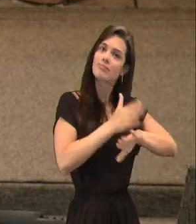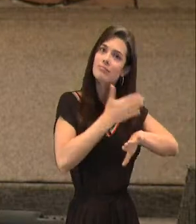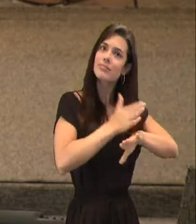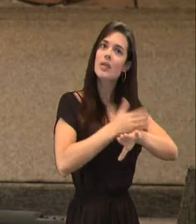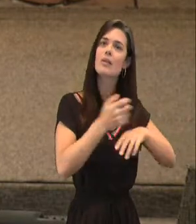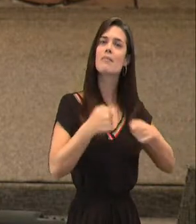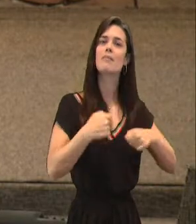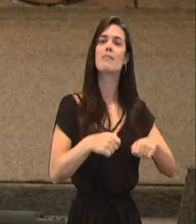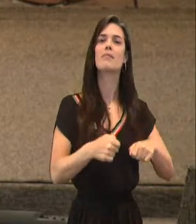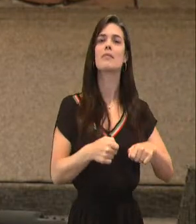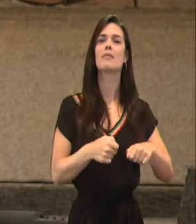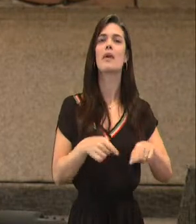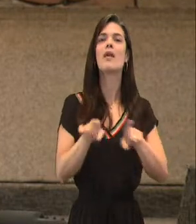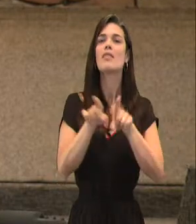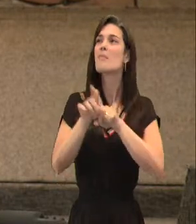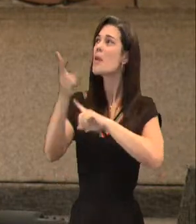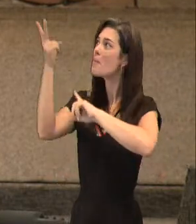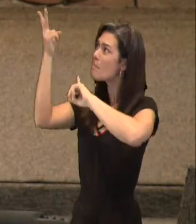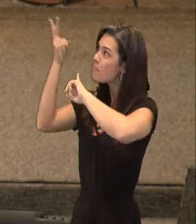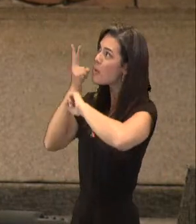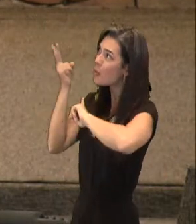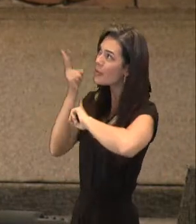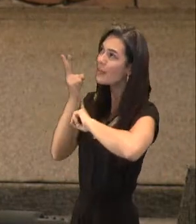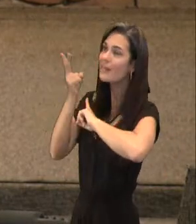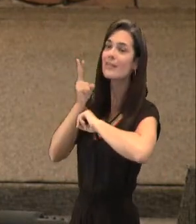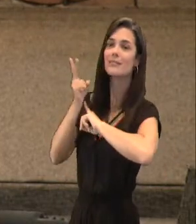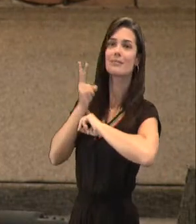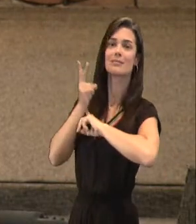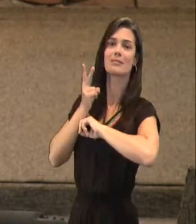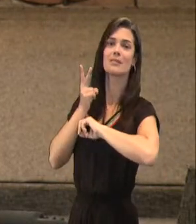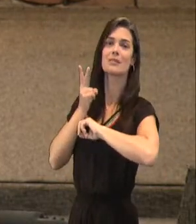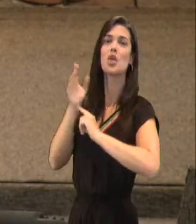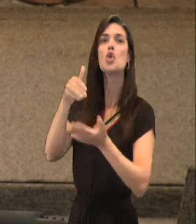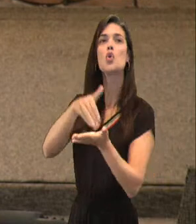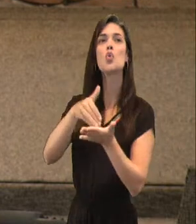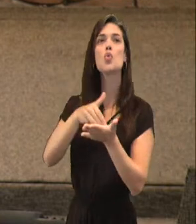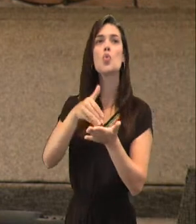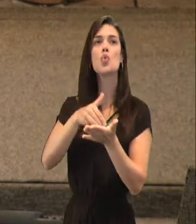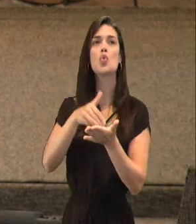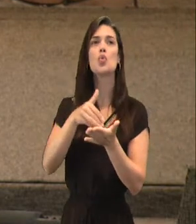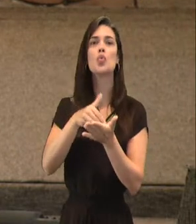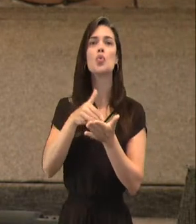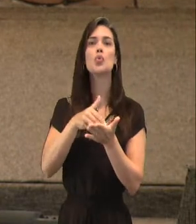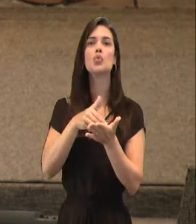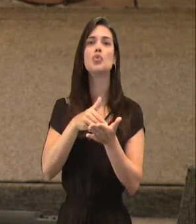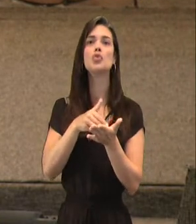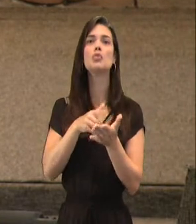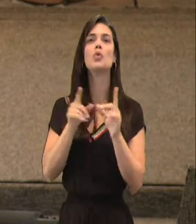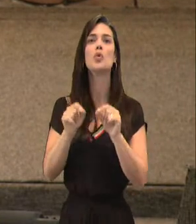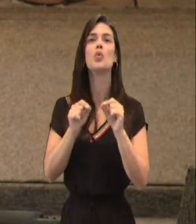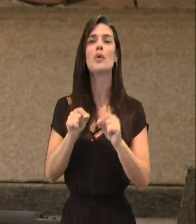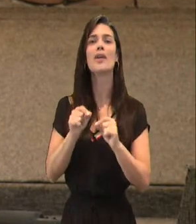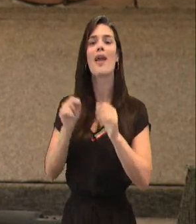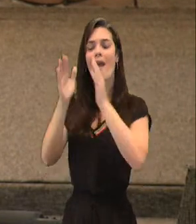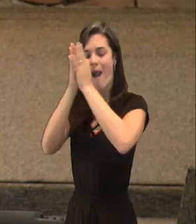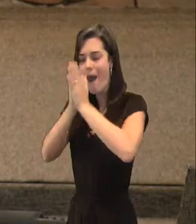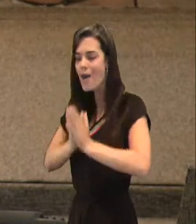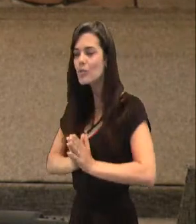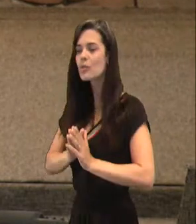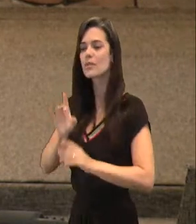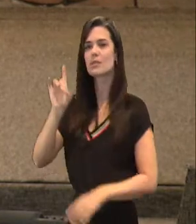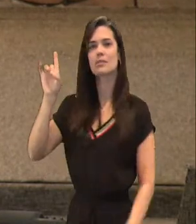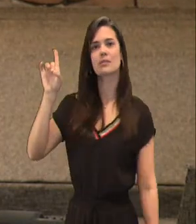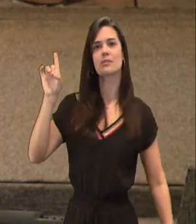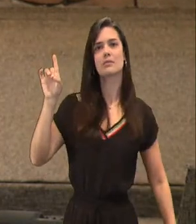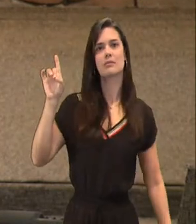princípio, a verdade eterna da proteção dele sobre nós e o princípio, a verdade eterna da adoração, porque é